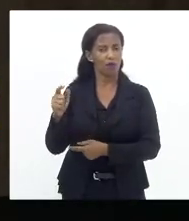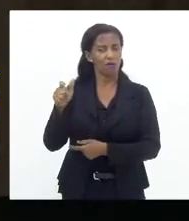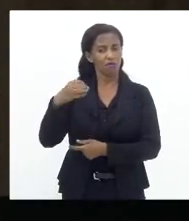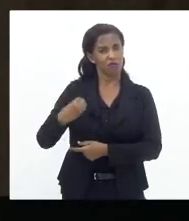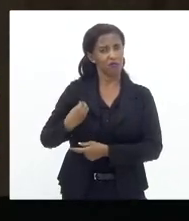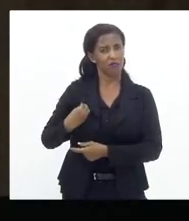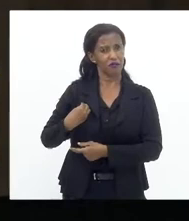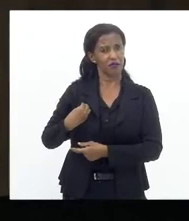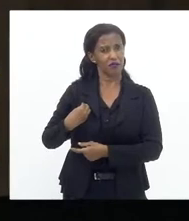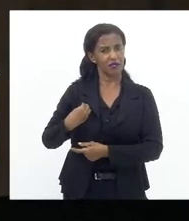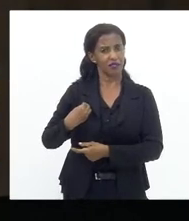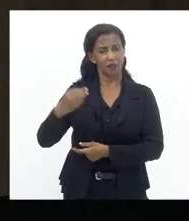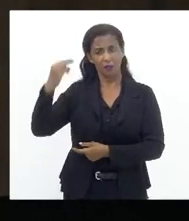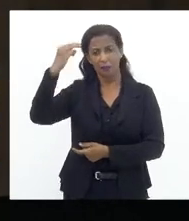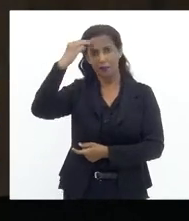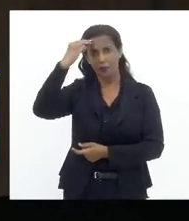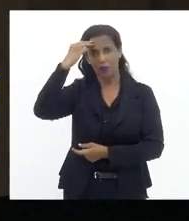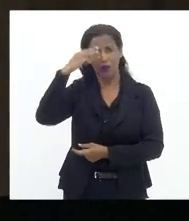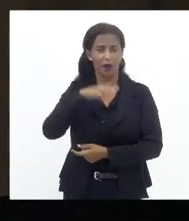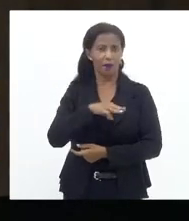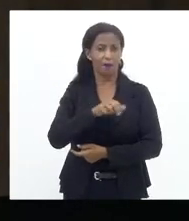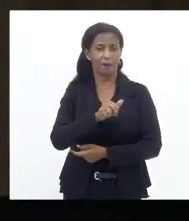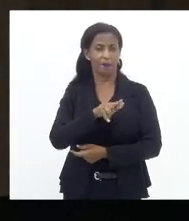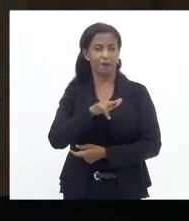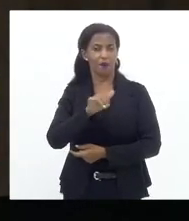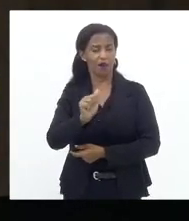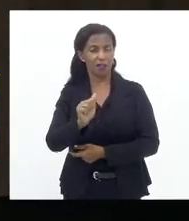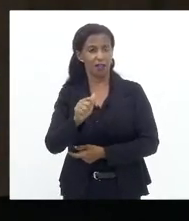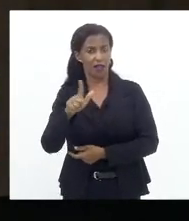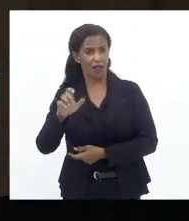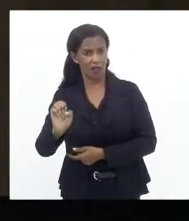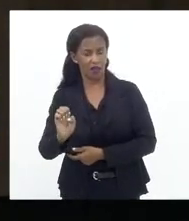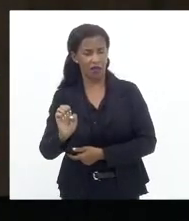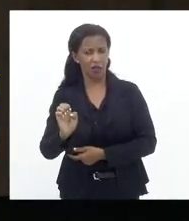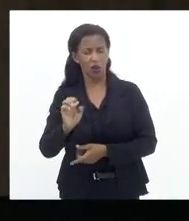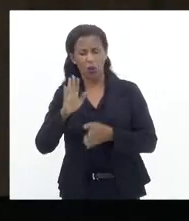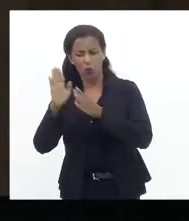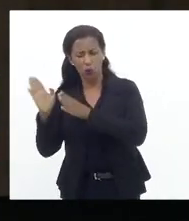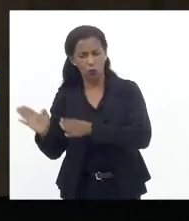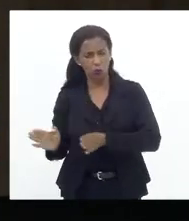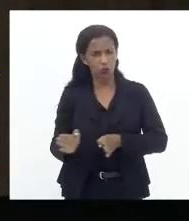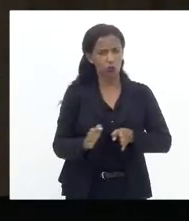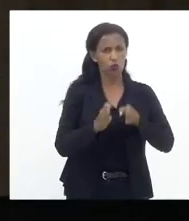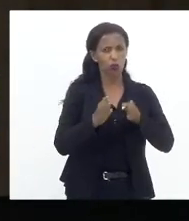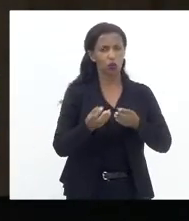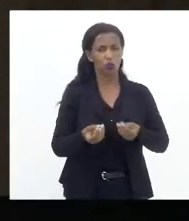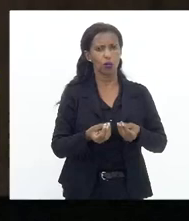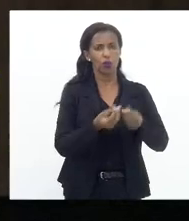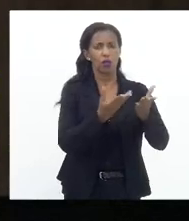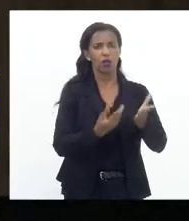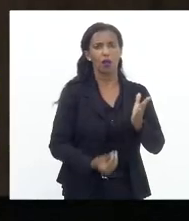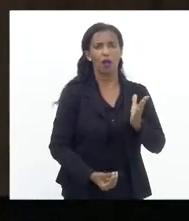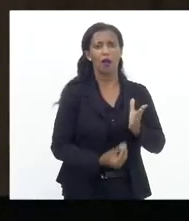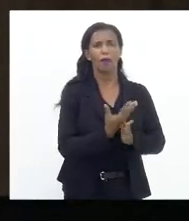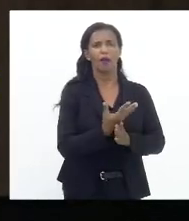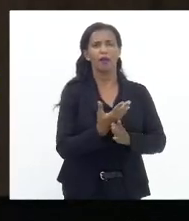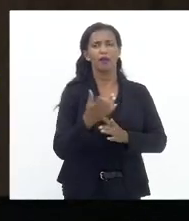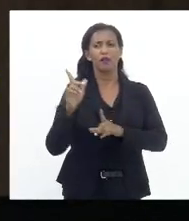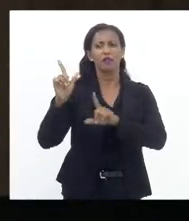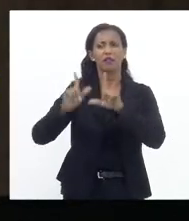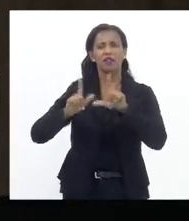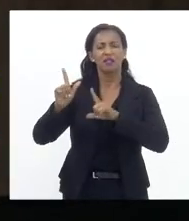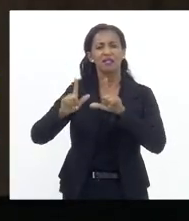Mariele fez e faz política ainda hoje com aquilo que levou a aparecer na televisão